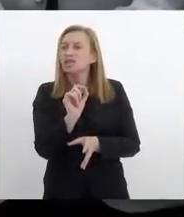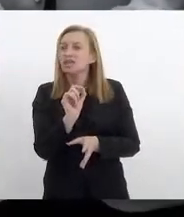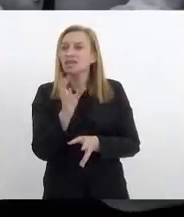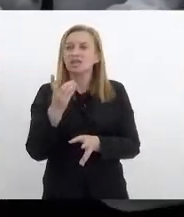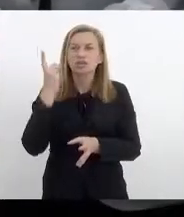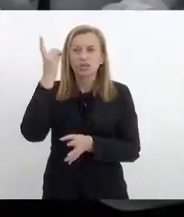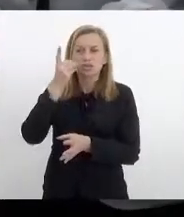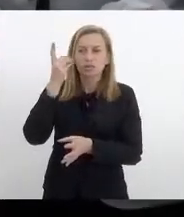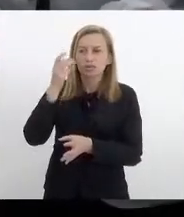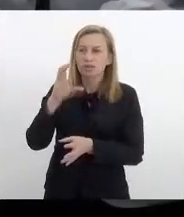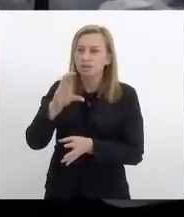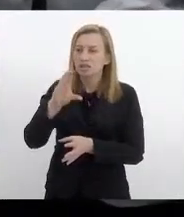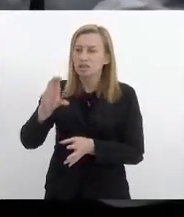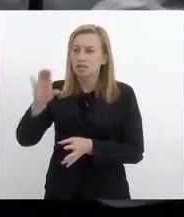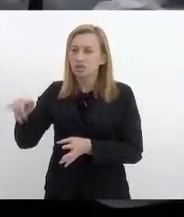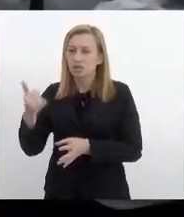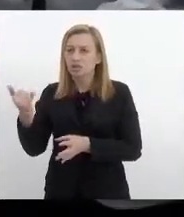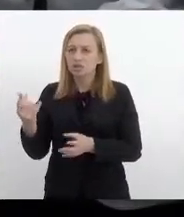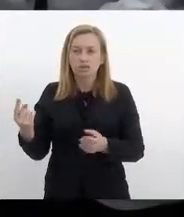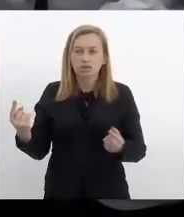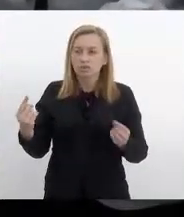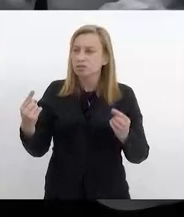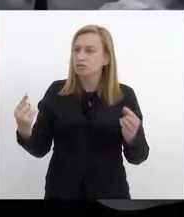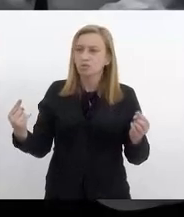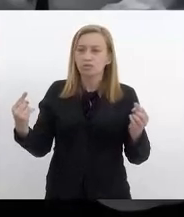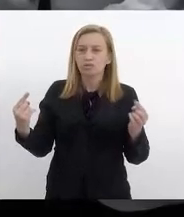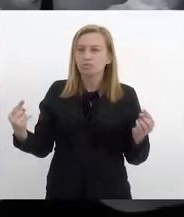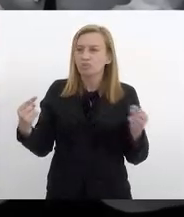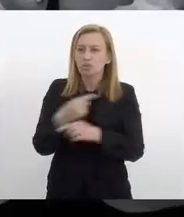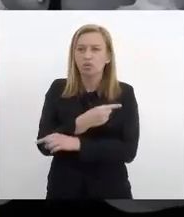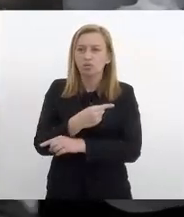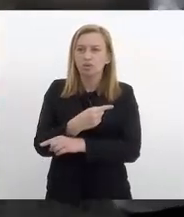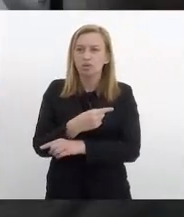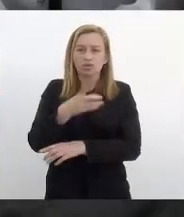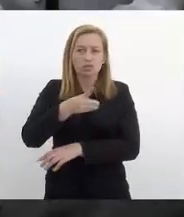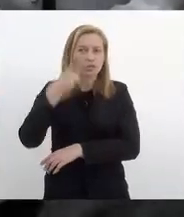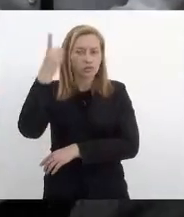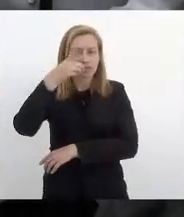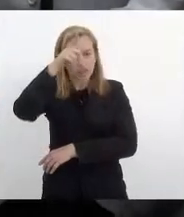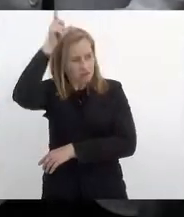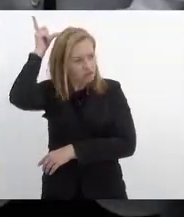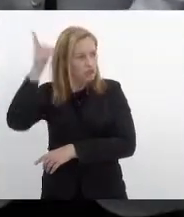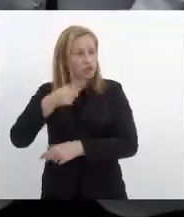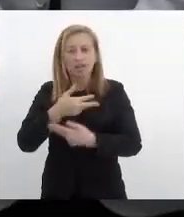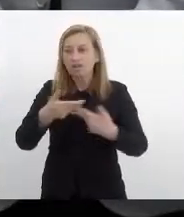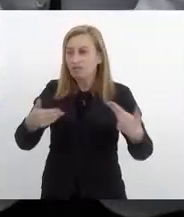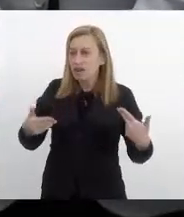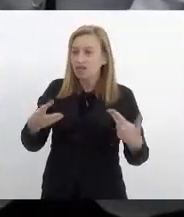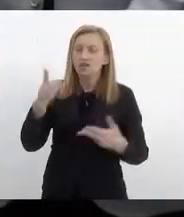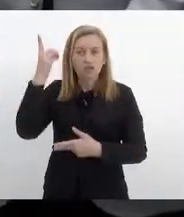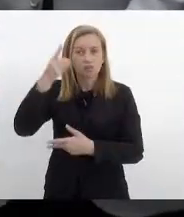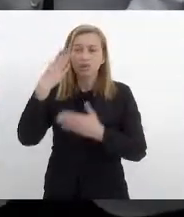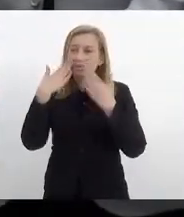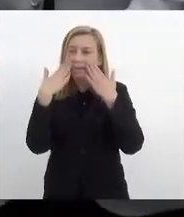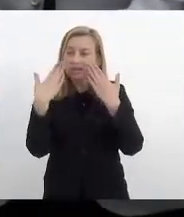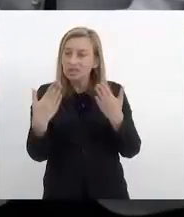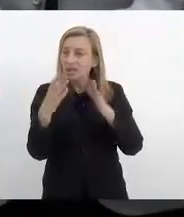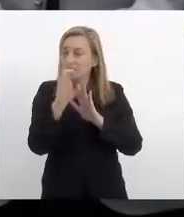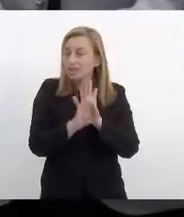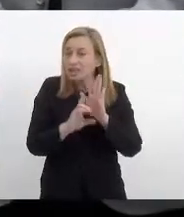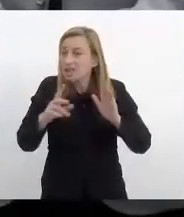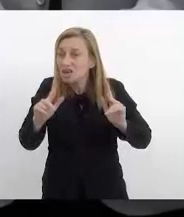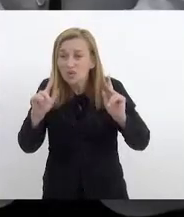deputados da CCJ não concordam com o texto do deputado Luiz Paulo. E muitos deputados apresentaram a emenda na